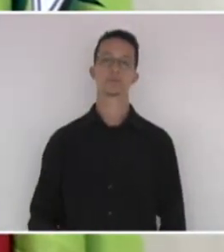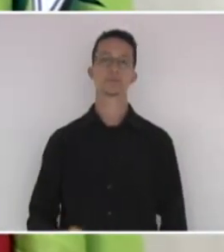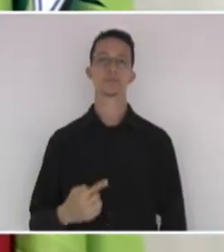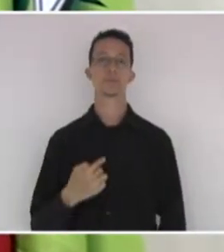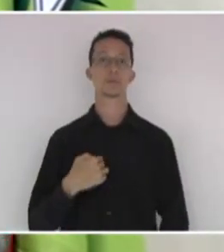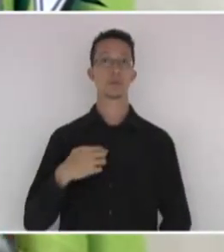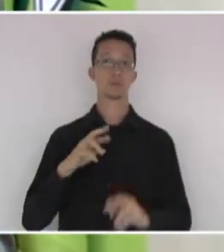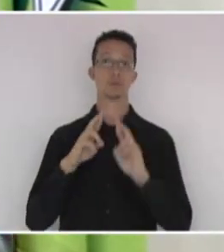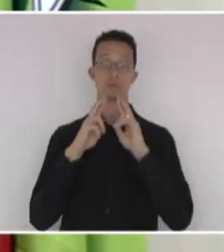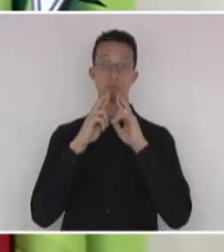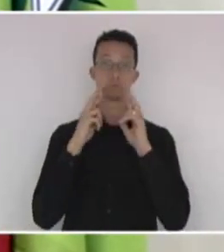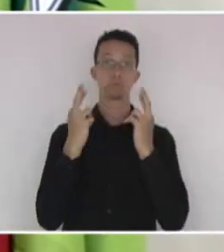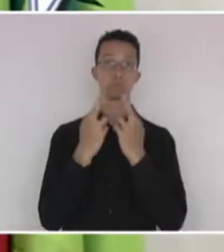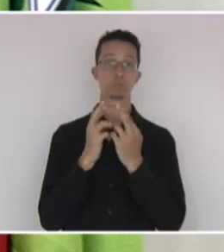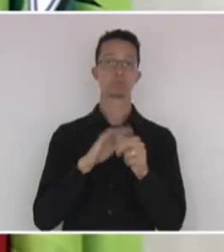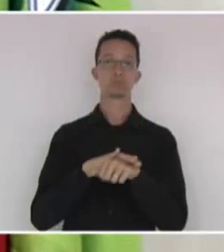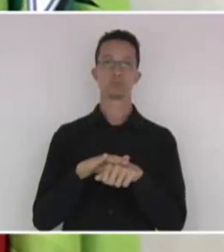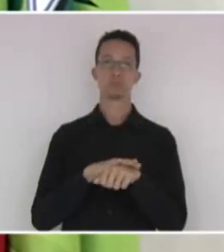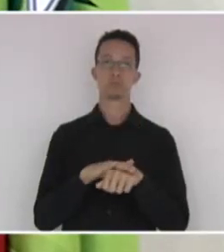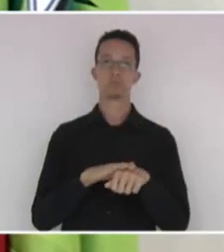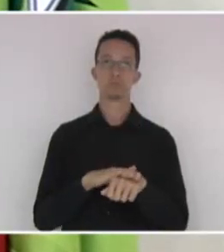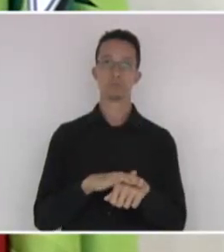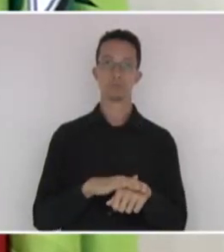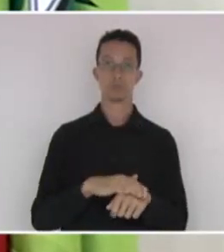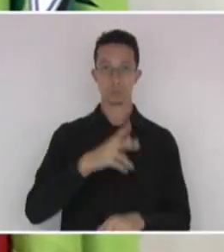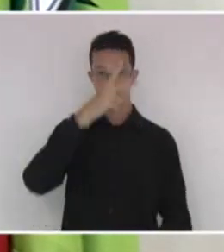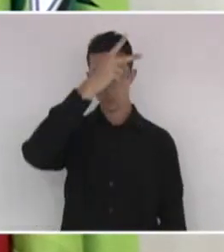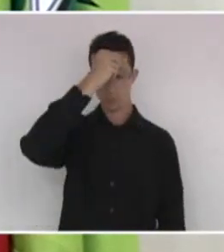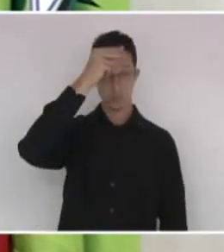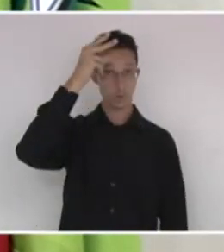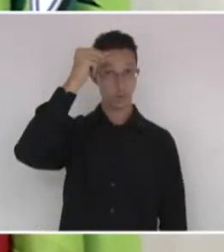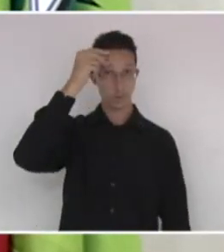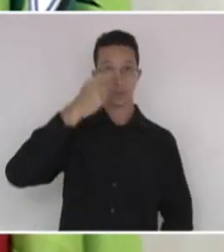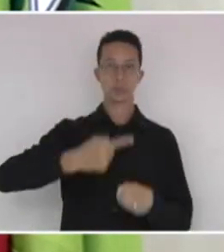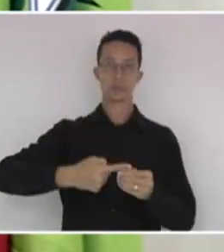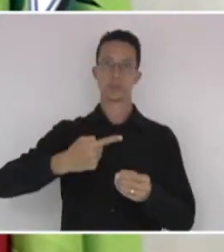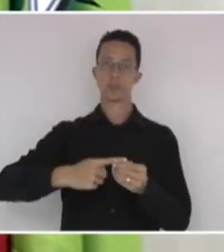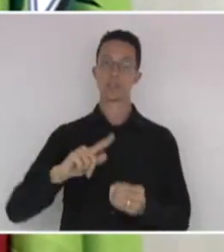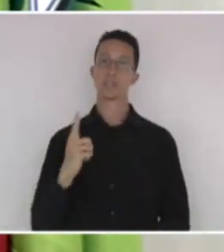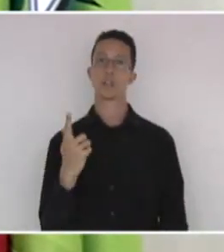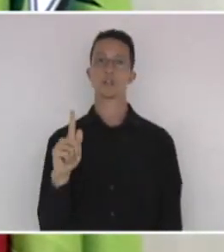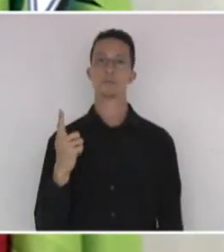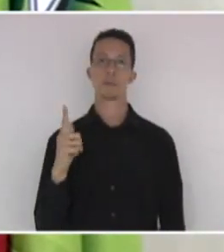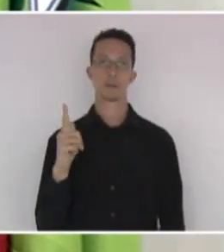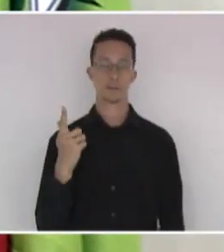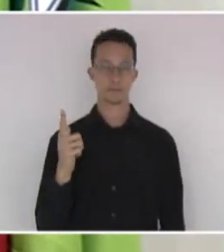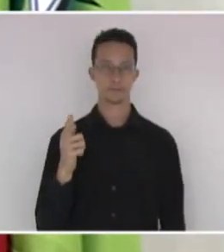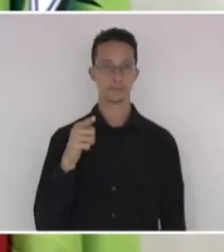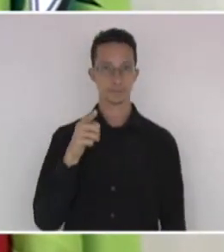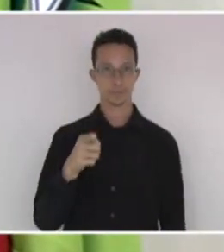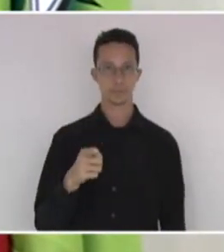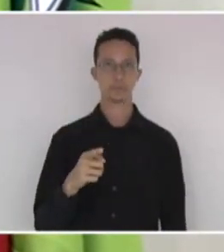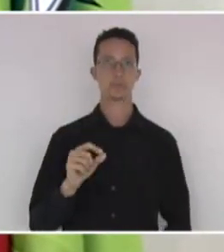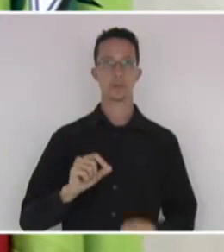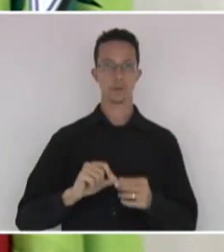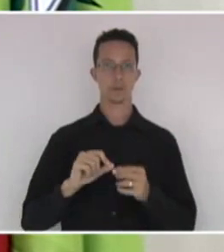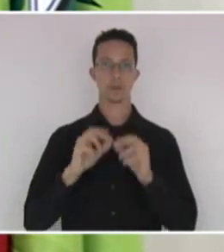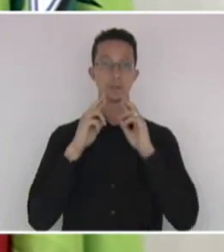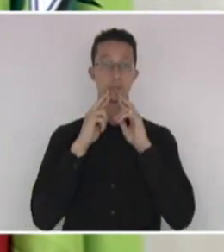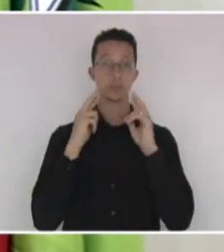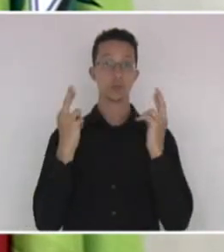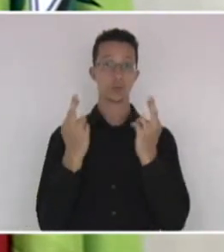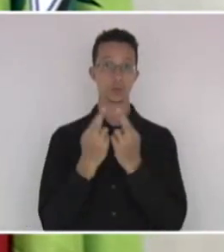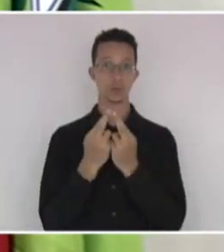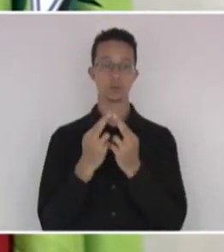deputado, melhor, prefeito Vandal, Kleber Vandal, numa audiência que ele solicitou junto